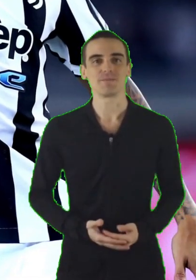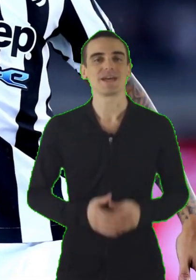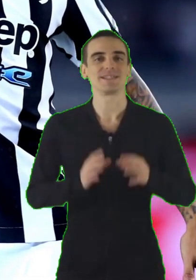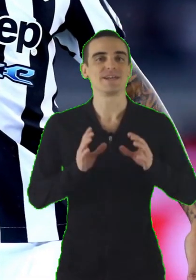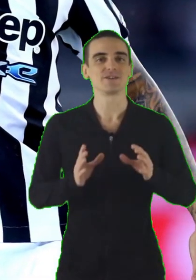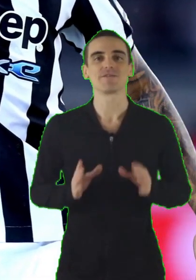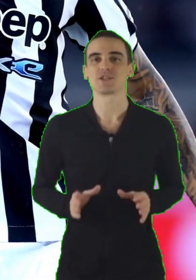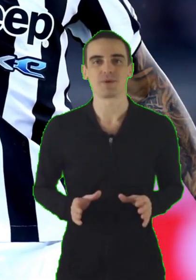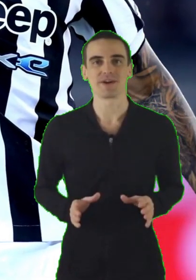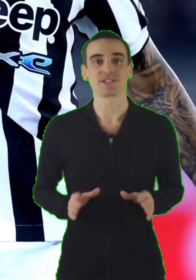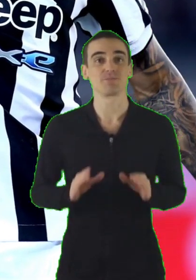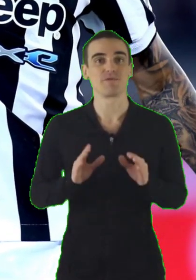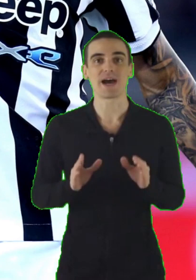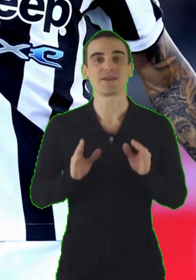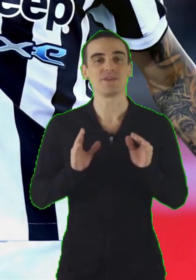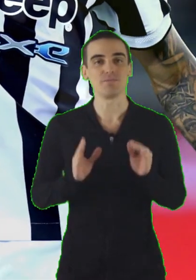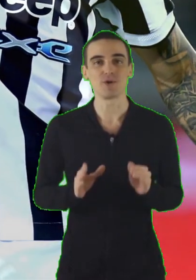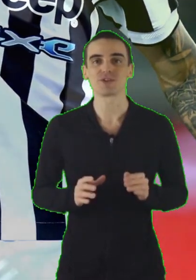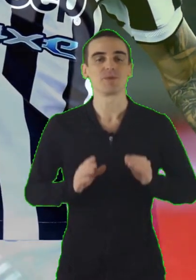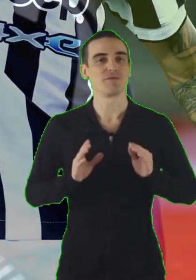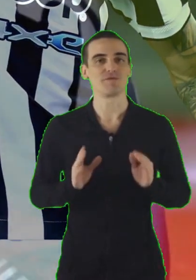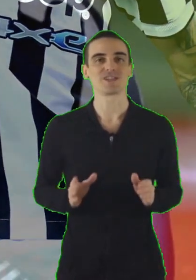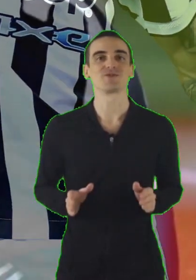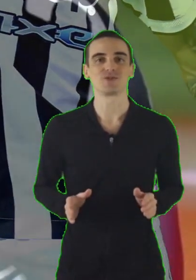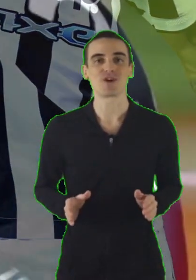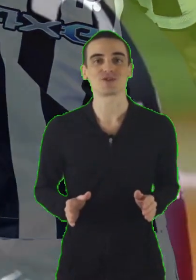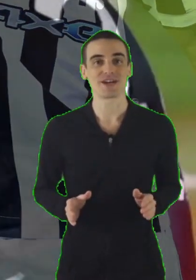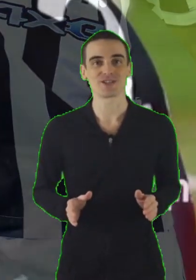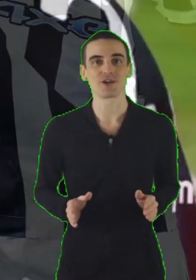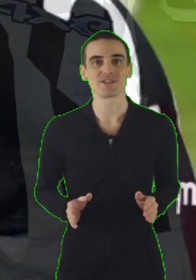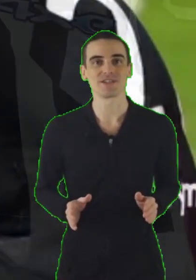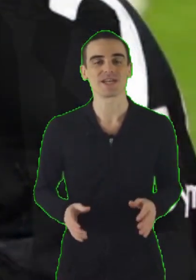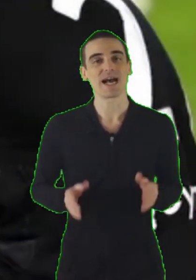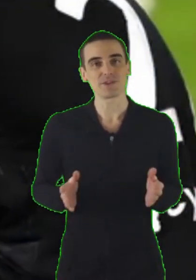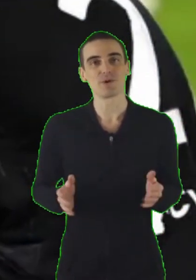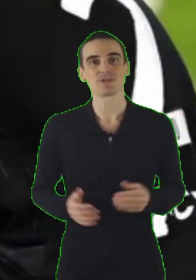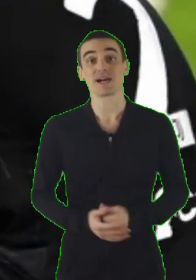um bom nome para o ataque do cabuloso ou não? Deixe sua opinião nos comentários.